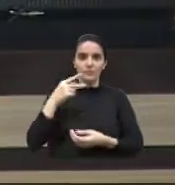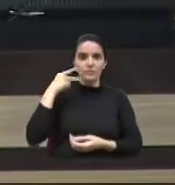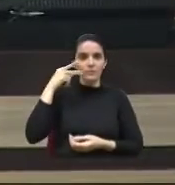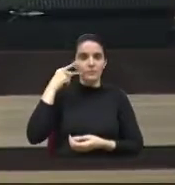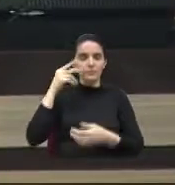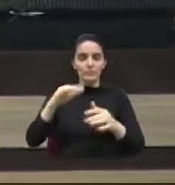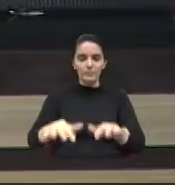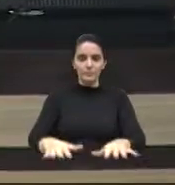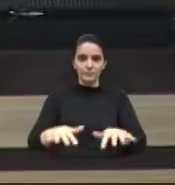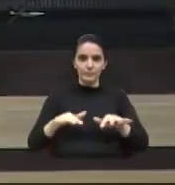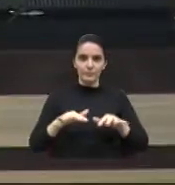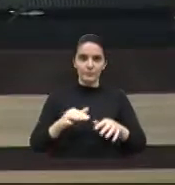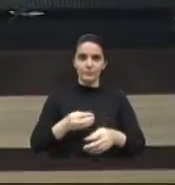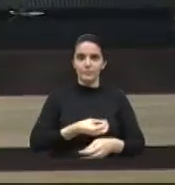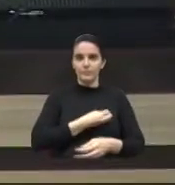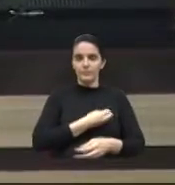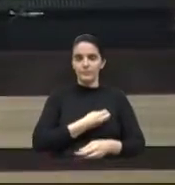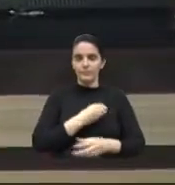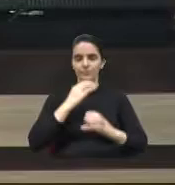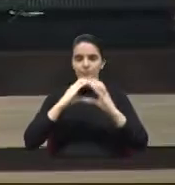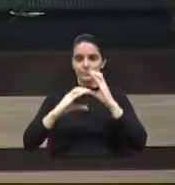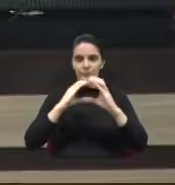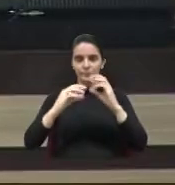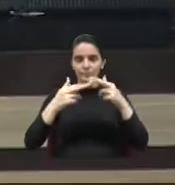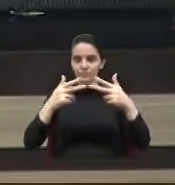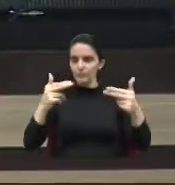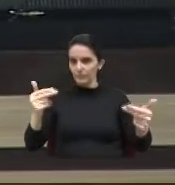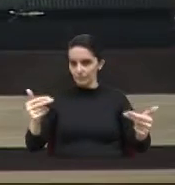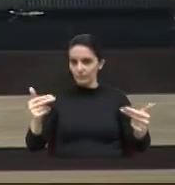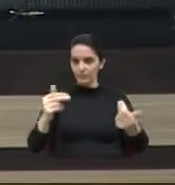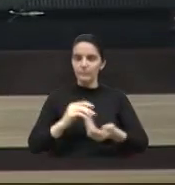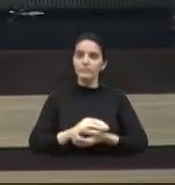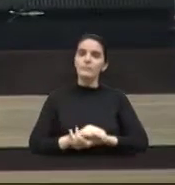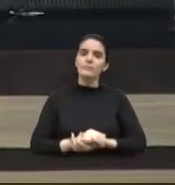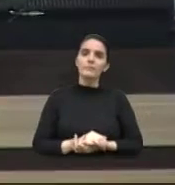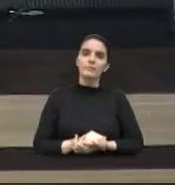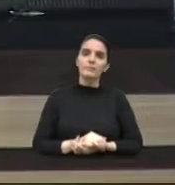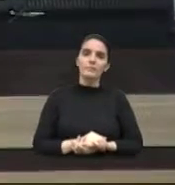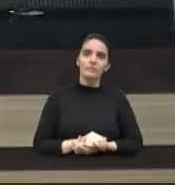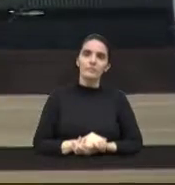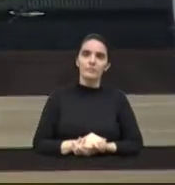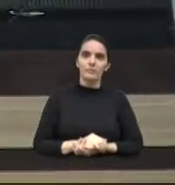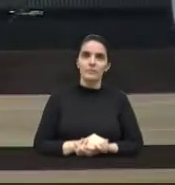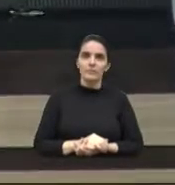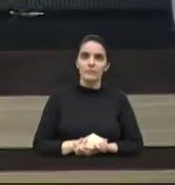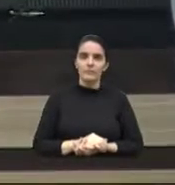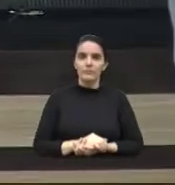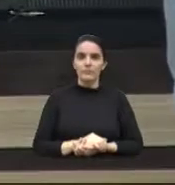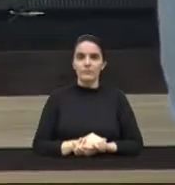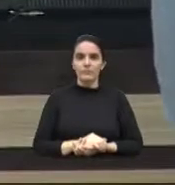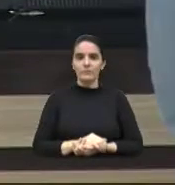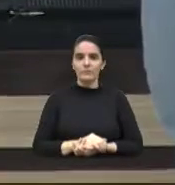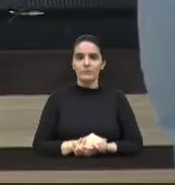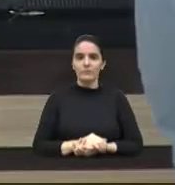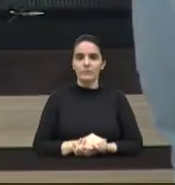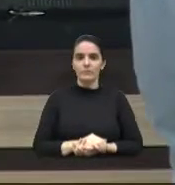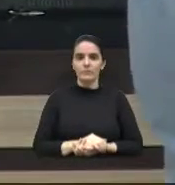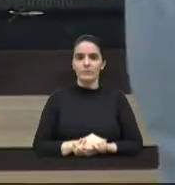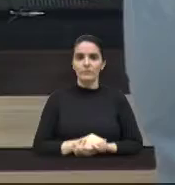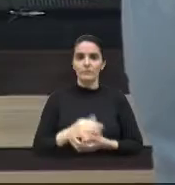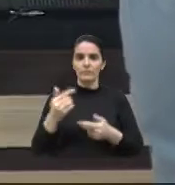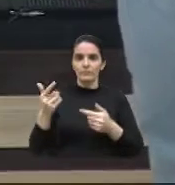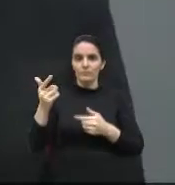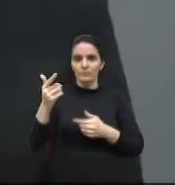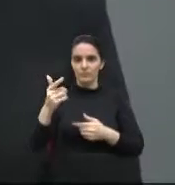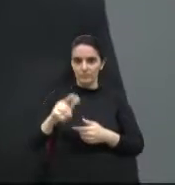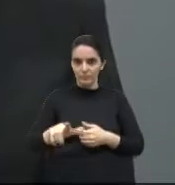público presente, aos demais meios de comunicação que nos acompanham. Mais uma vez, eu ouço todo esse debate, toda